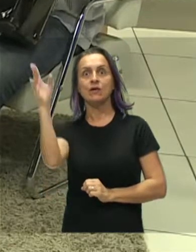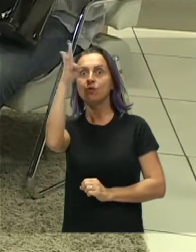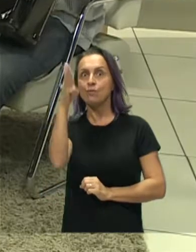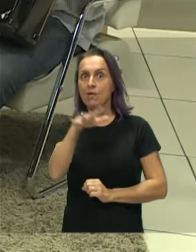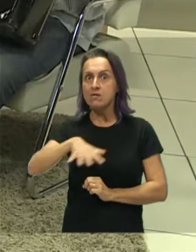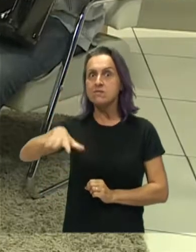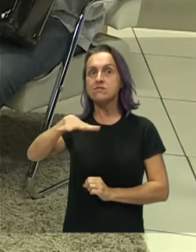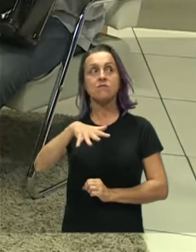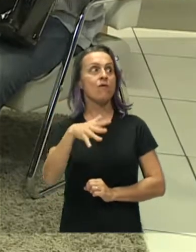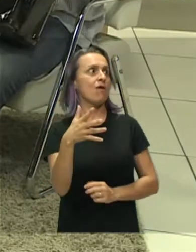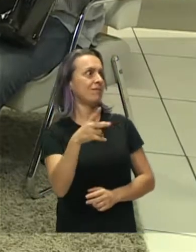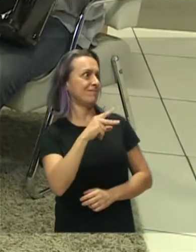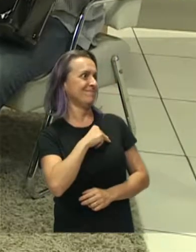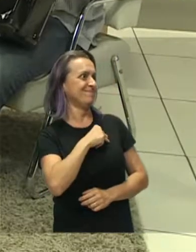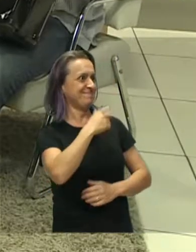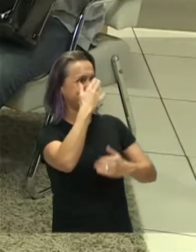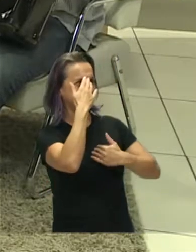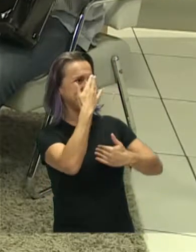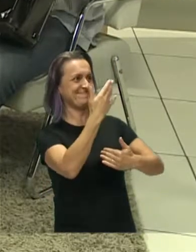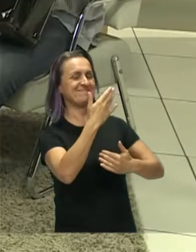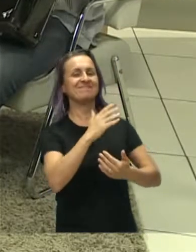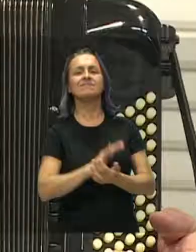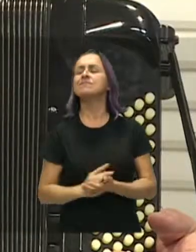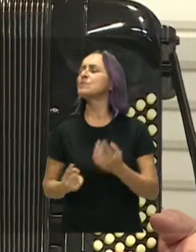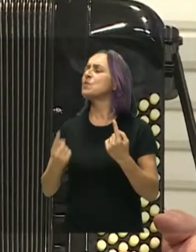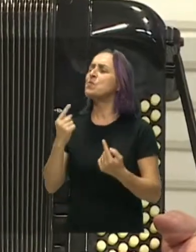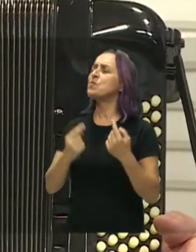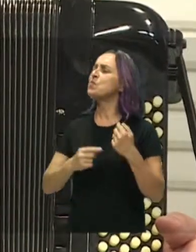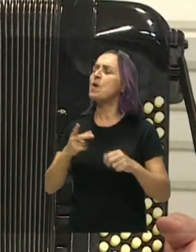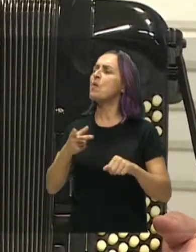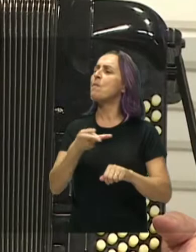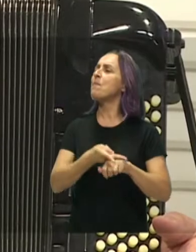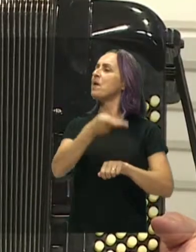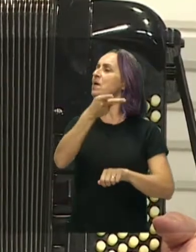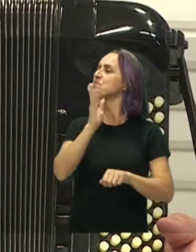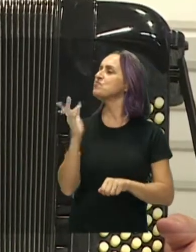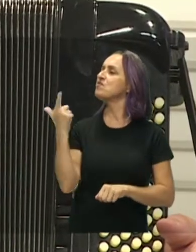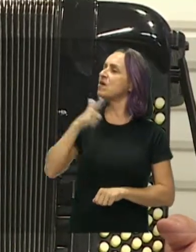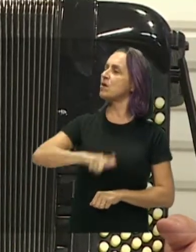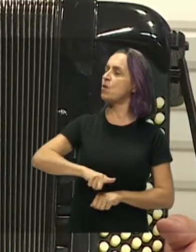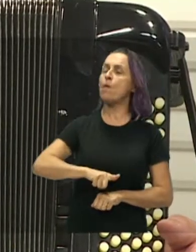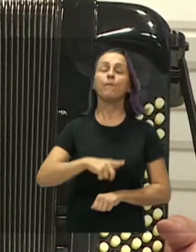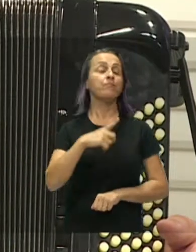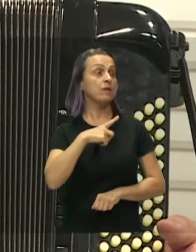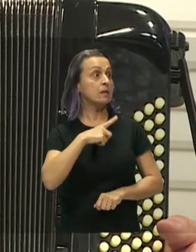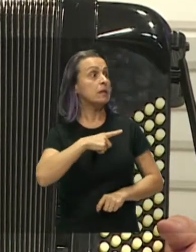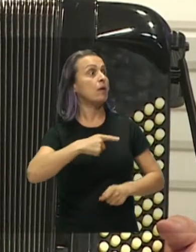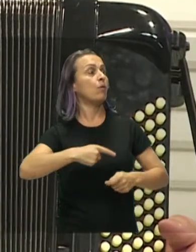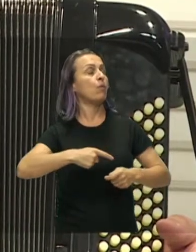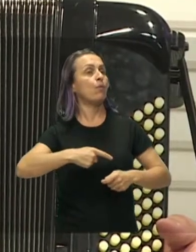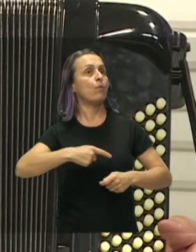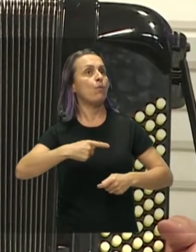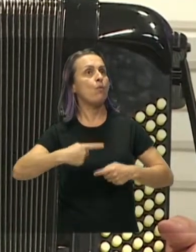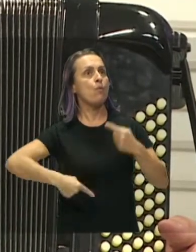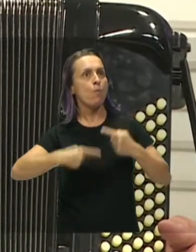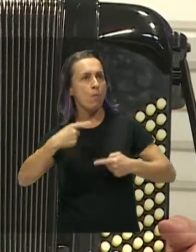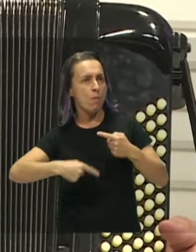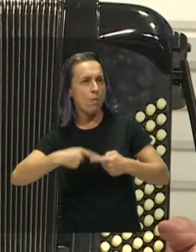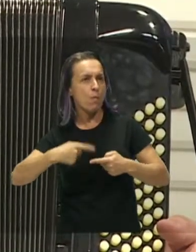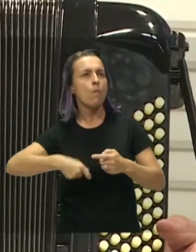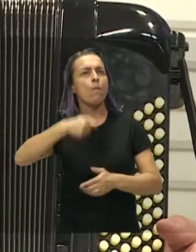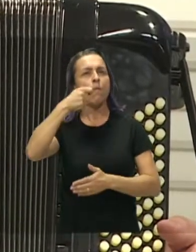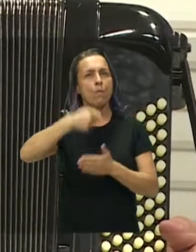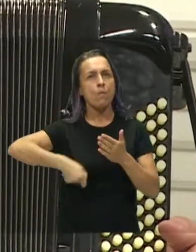prêmios. Quais prêmios que você já recebeu nesse sentido? Bom, eu tenho os concursos de acordeon, o primeiro lugar na América